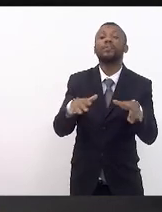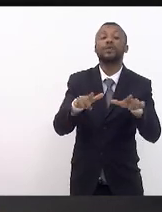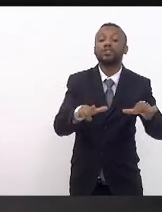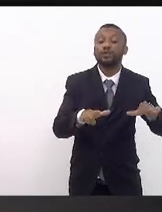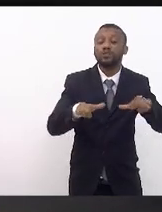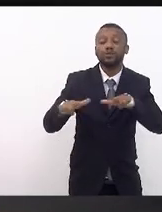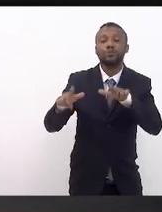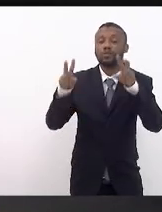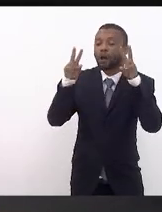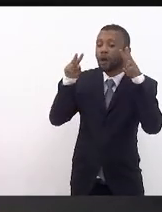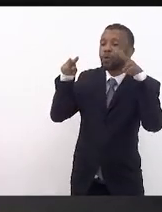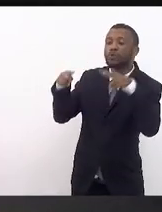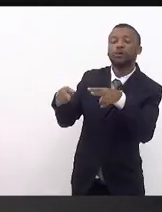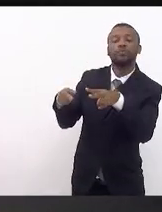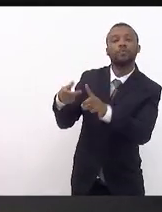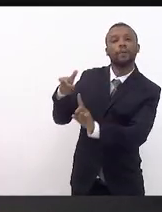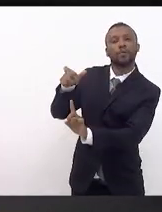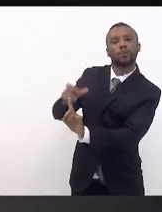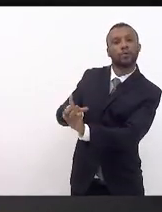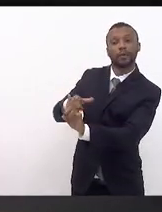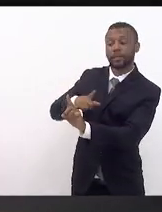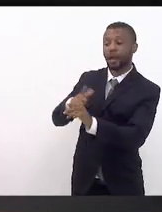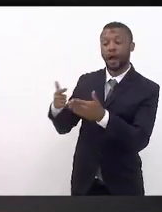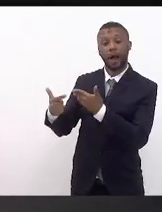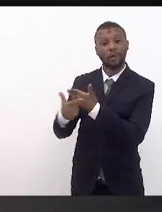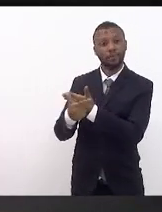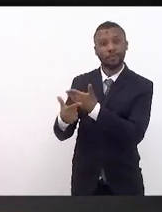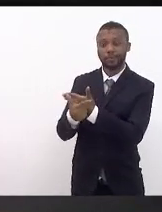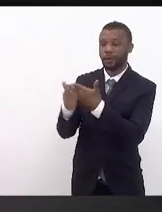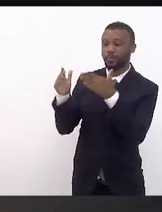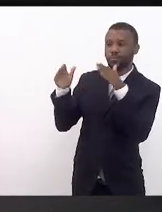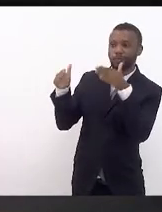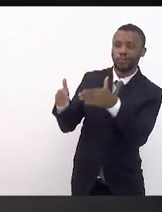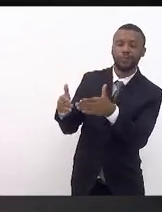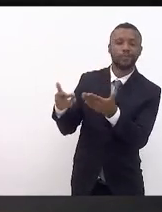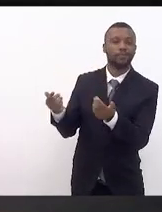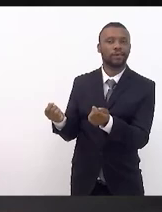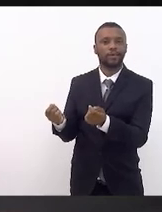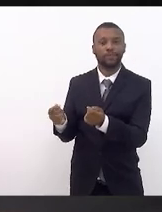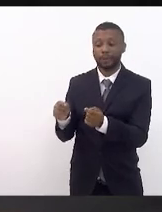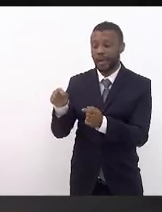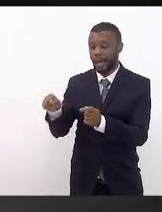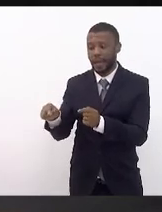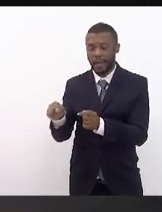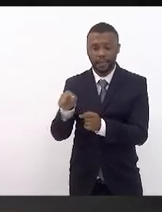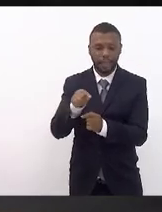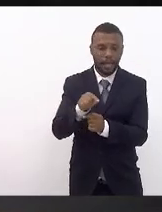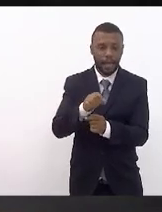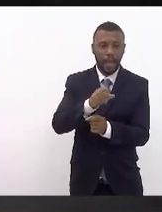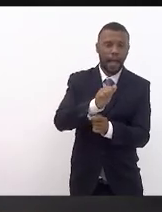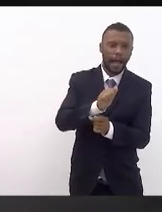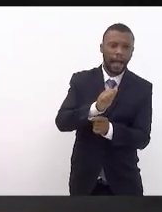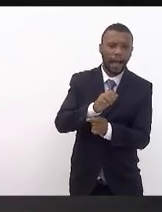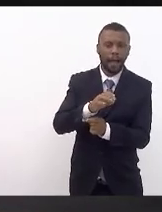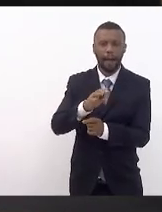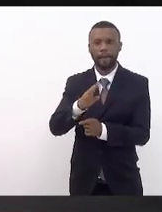reconhecido como alguém proeminente que exerce a função A, B ou C. Ele que teve